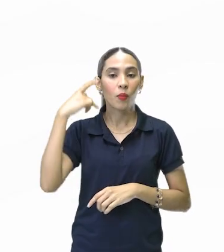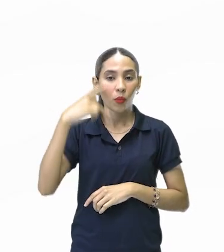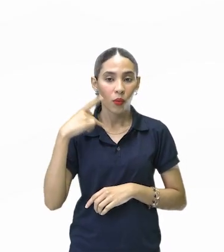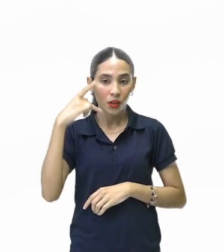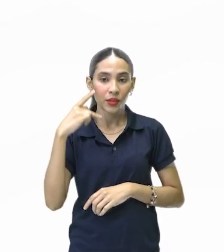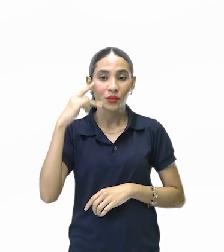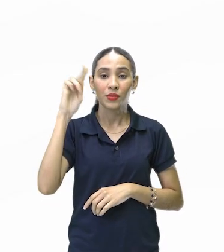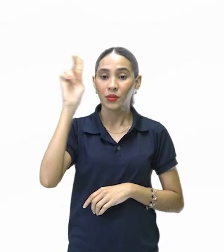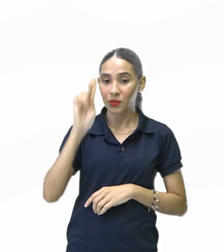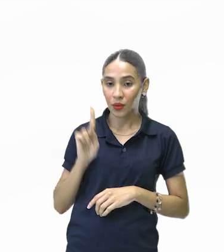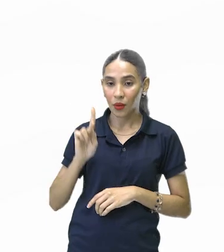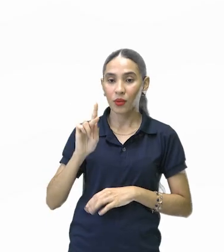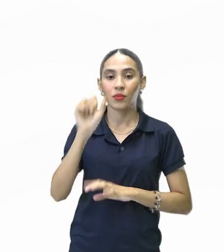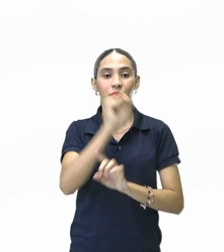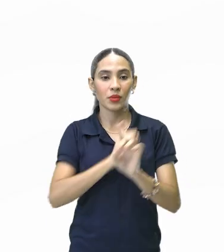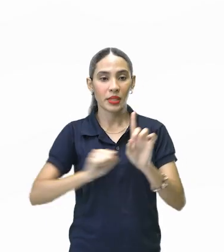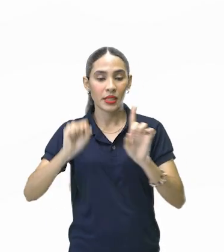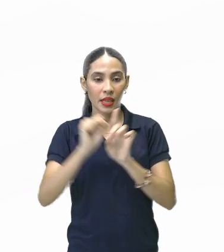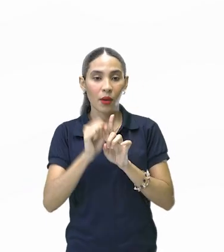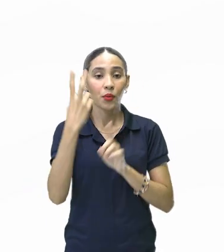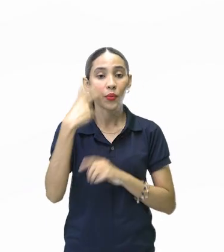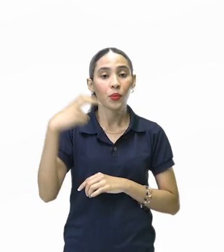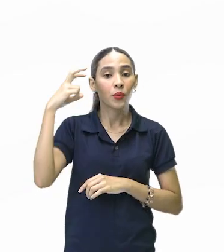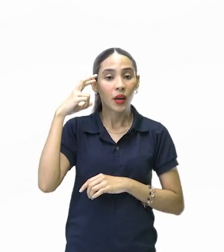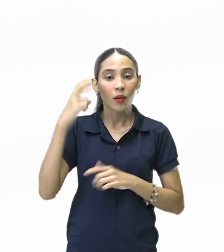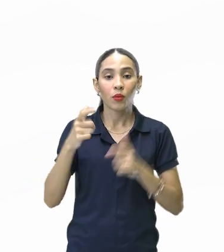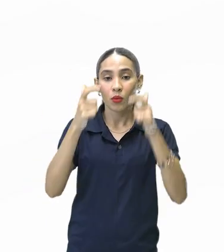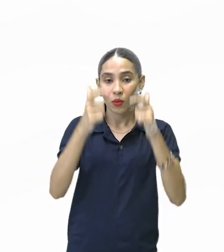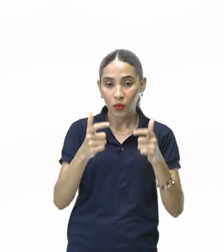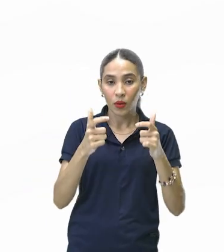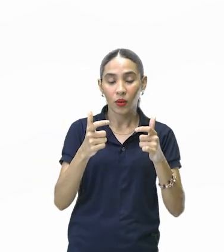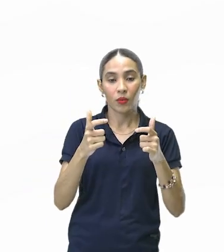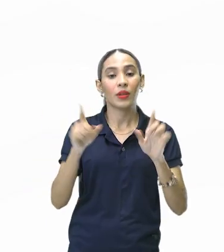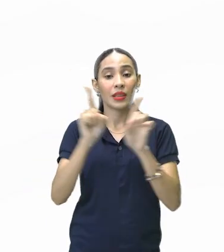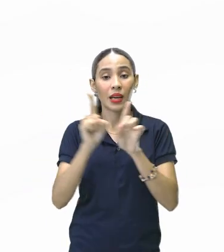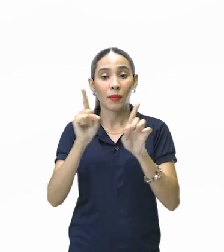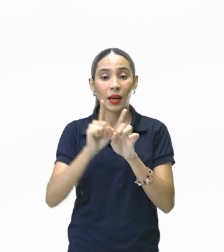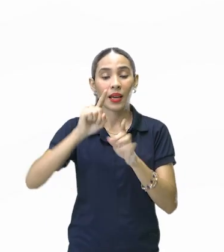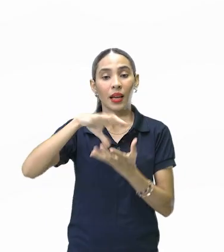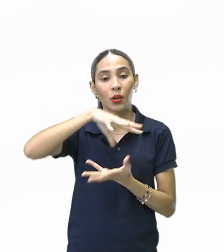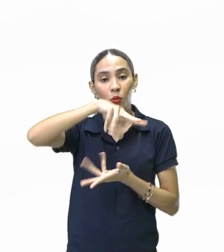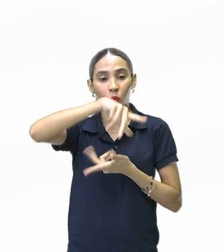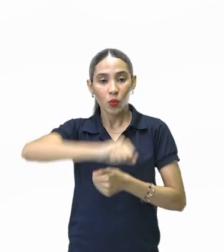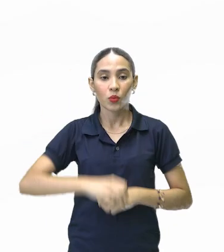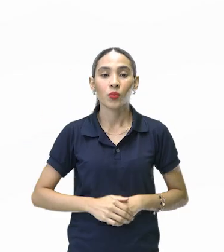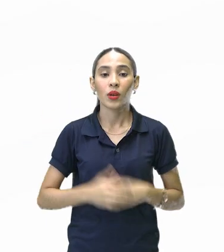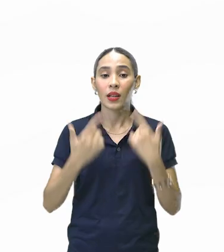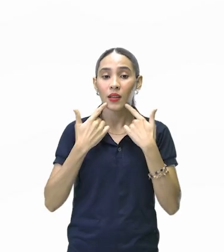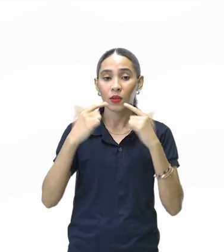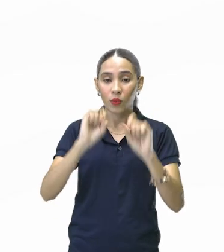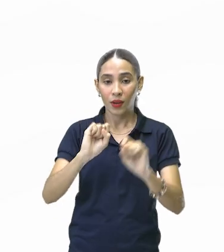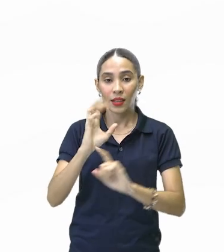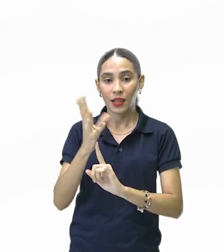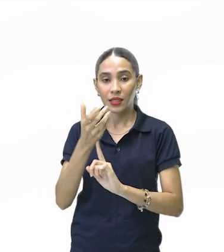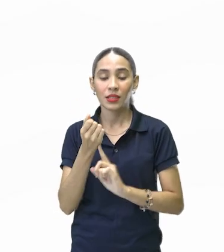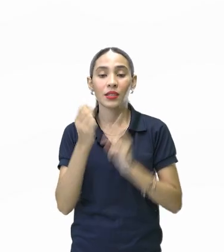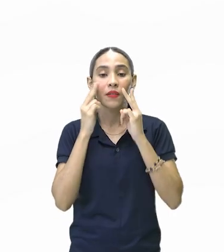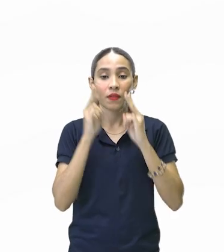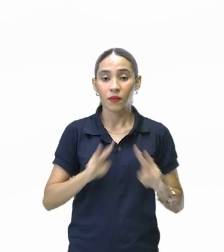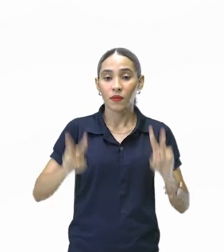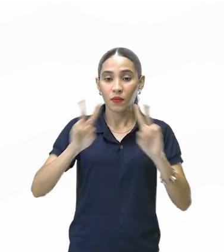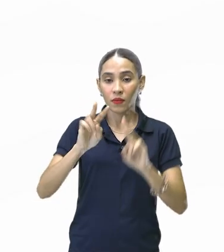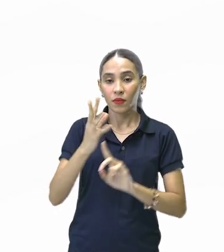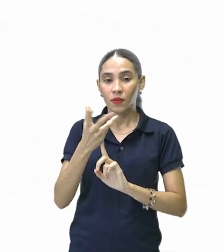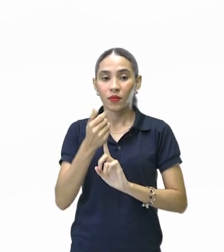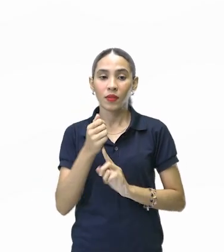geopolítico, histórico, social e cultural de âmbito local e global. Linguagens artísticas, artes